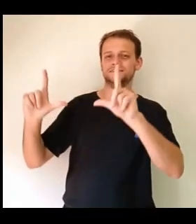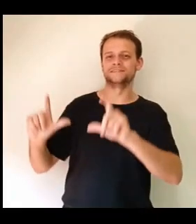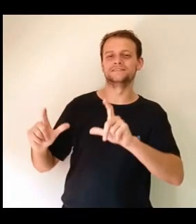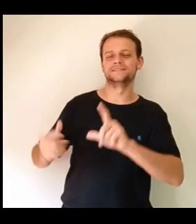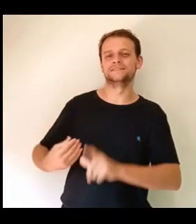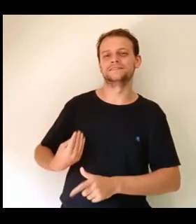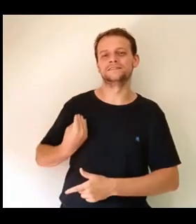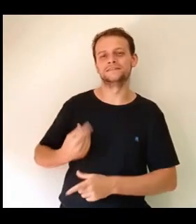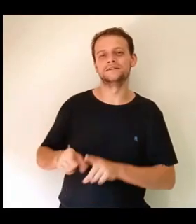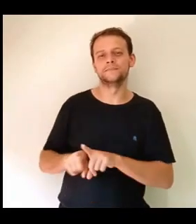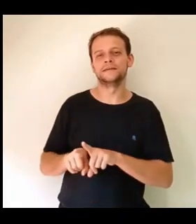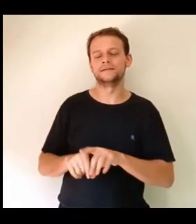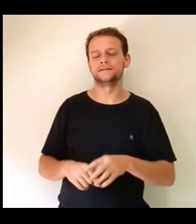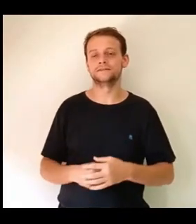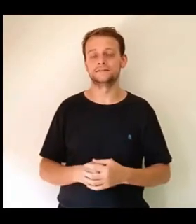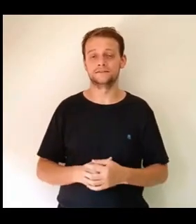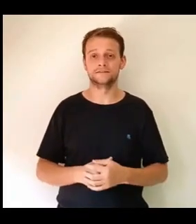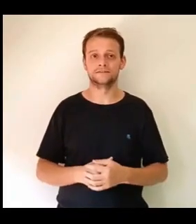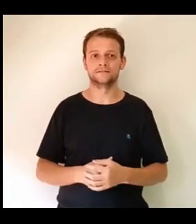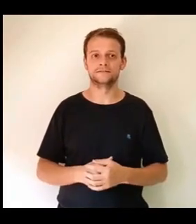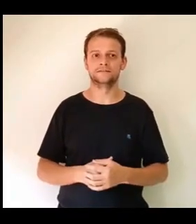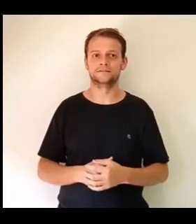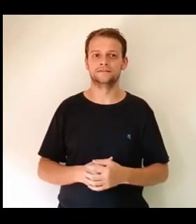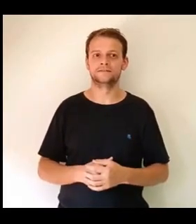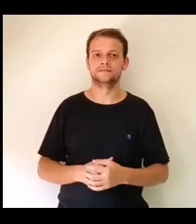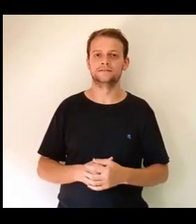Eu achei essa foto aqui enquanto também eu estava